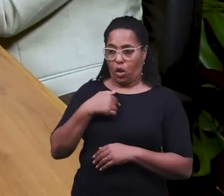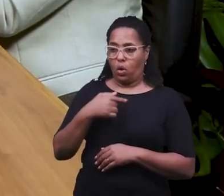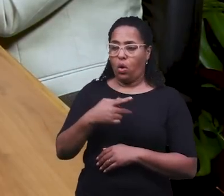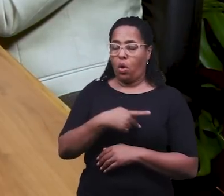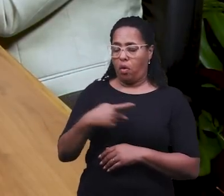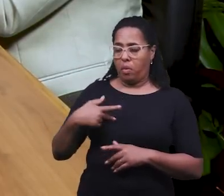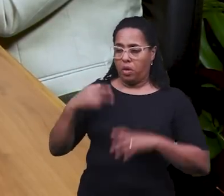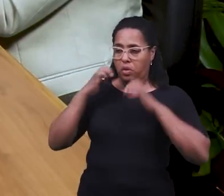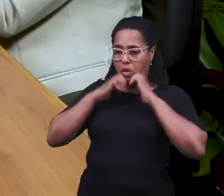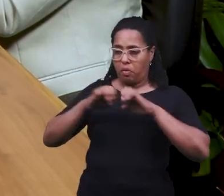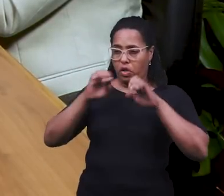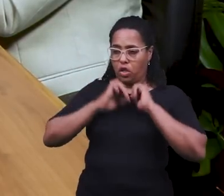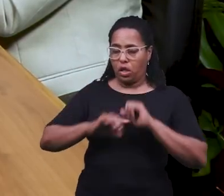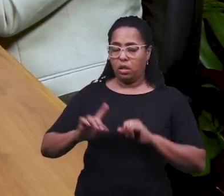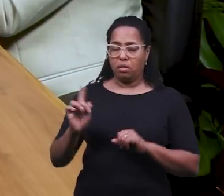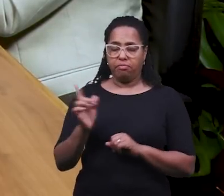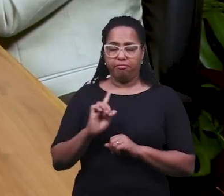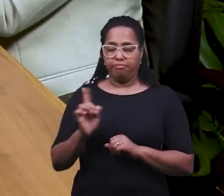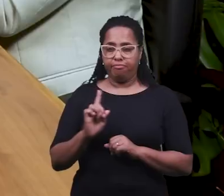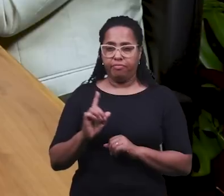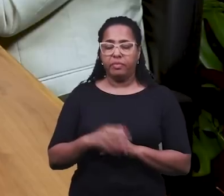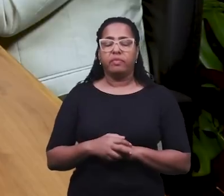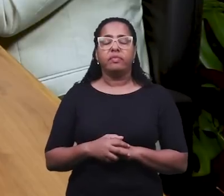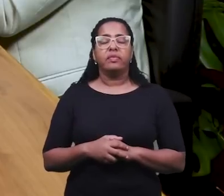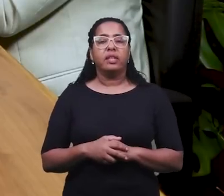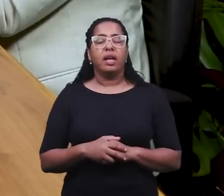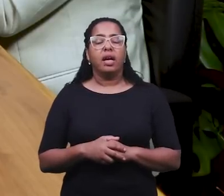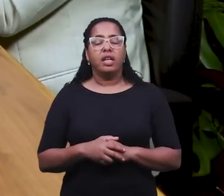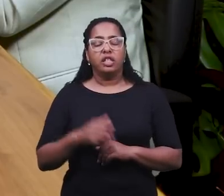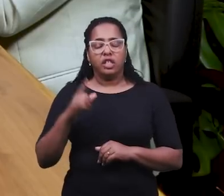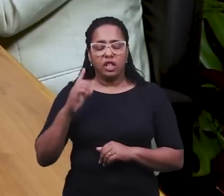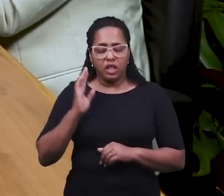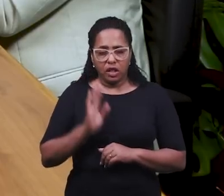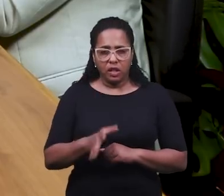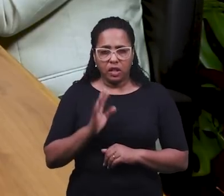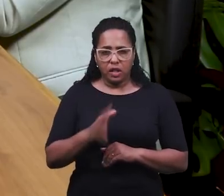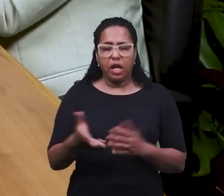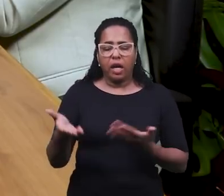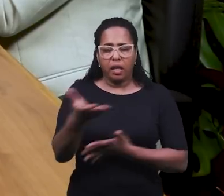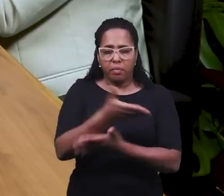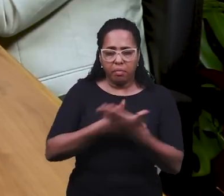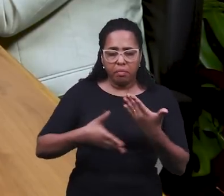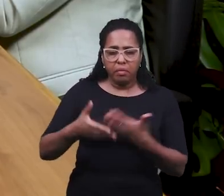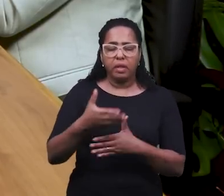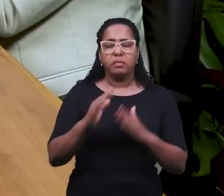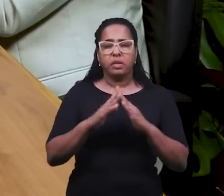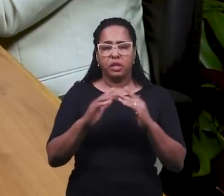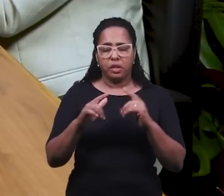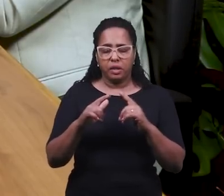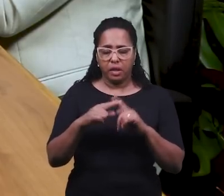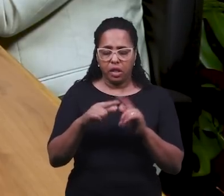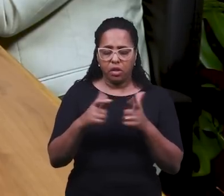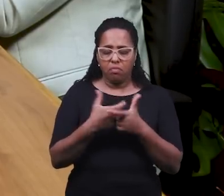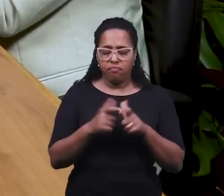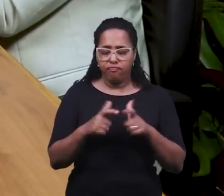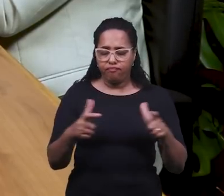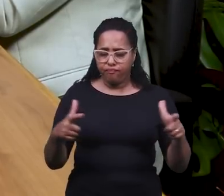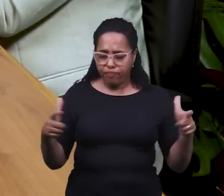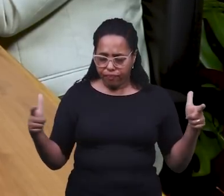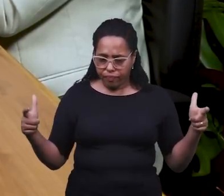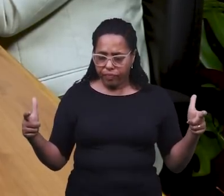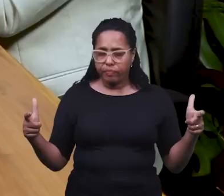eu não sou um pastor evangelista e tal, peguei muitas igrejas